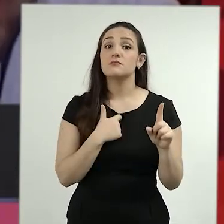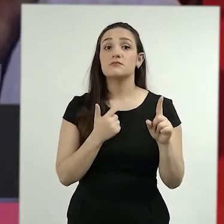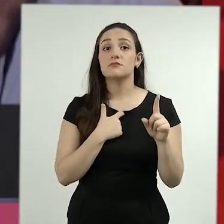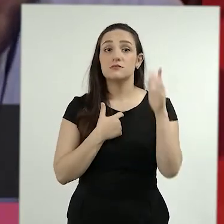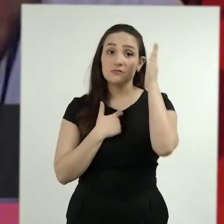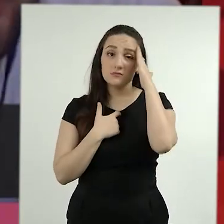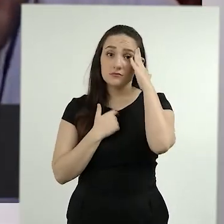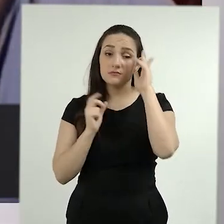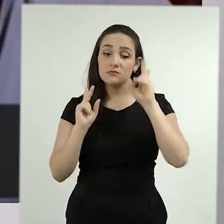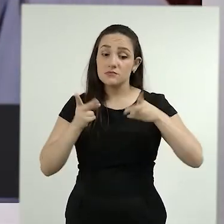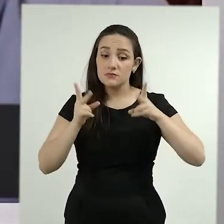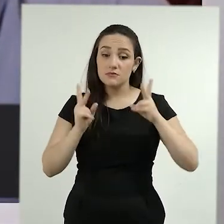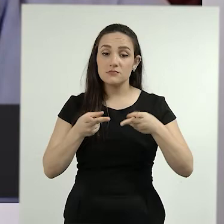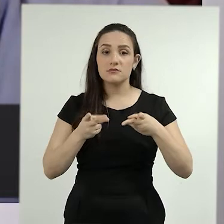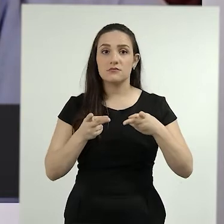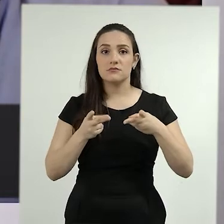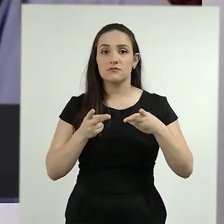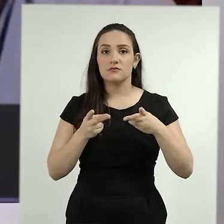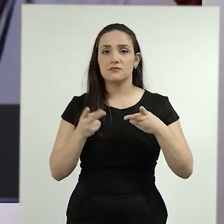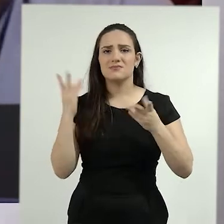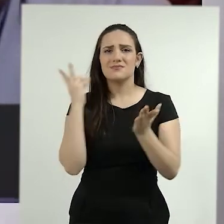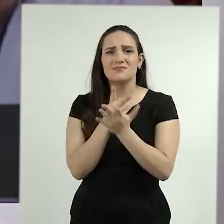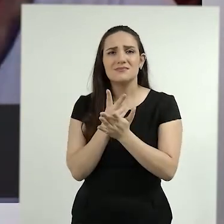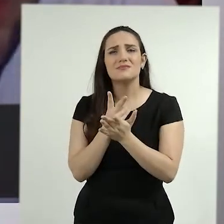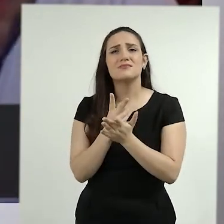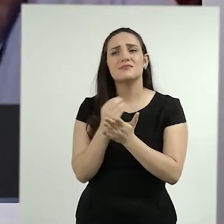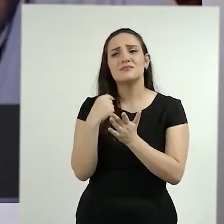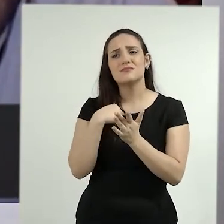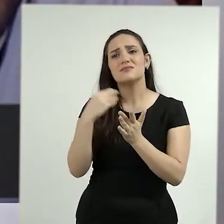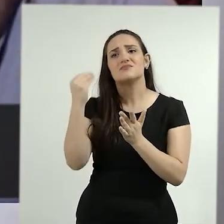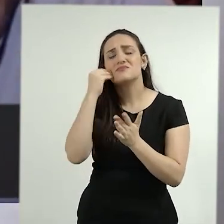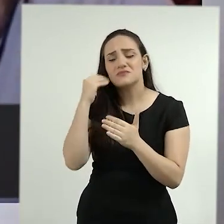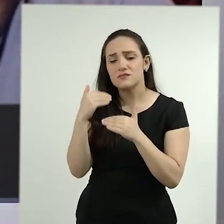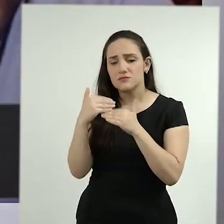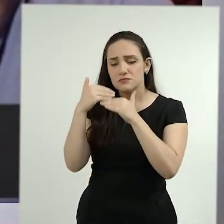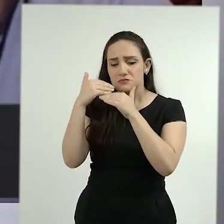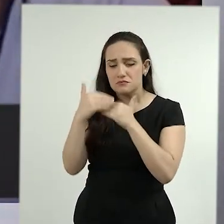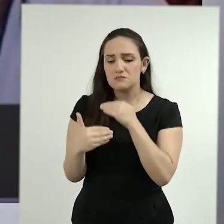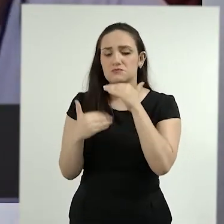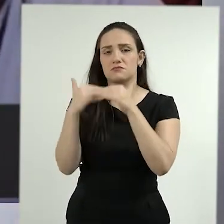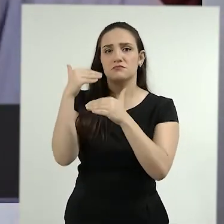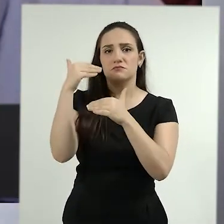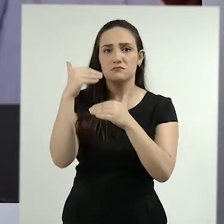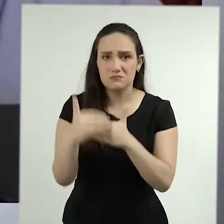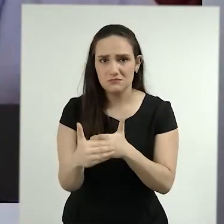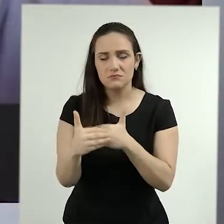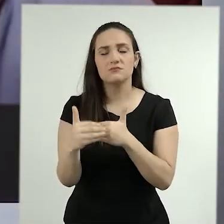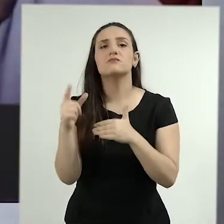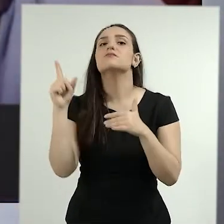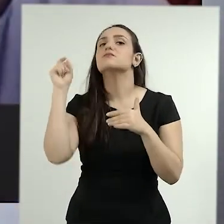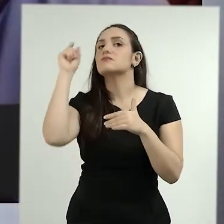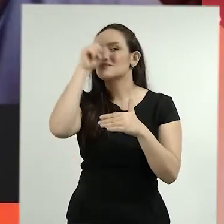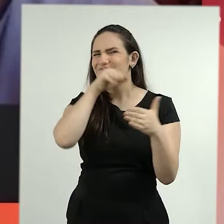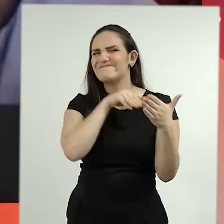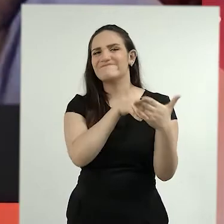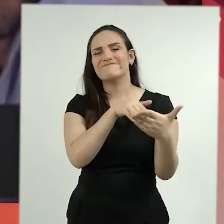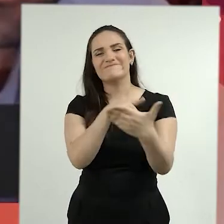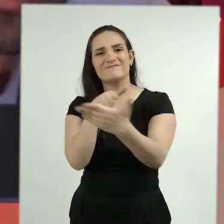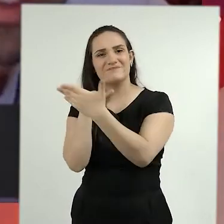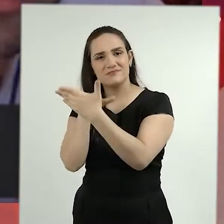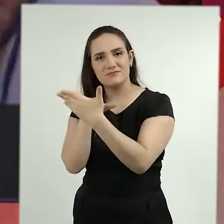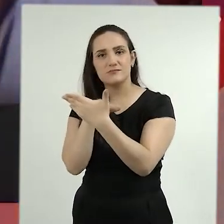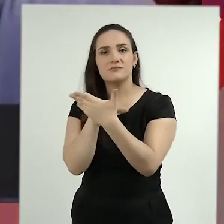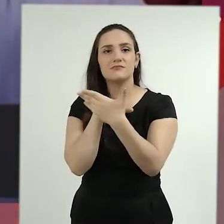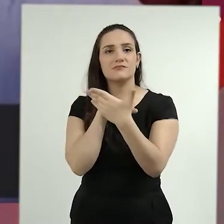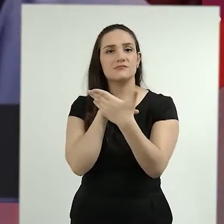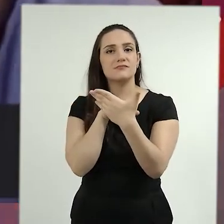Mas a gente sempre sabe que é um passo a mais para a gente dar, não só com as dificuldades ou com os impactos sobre